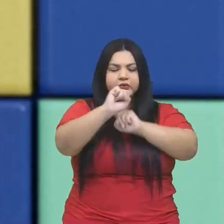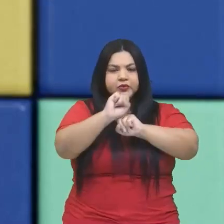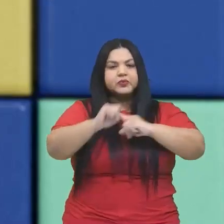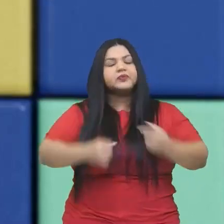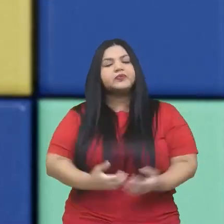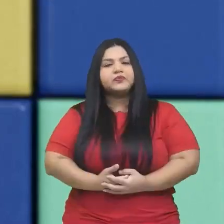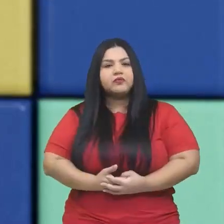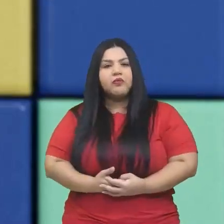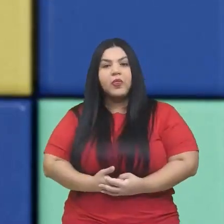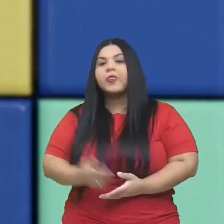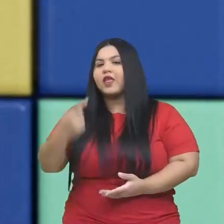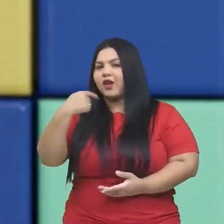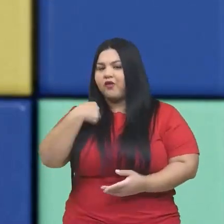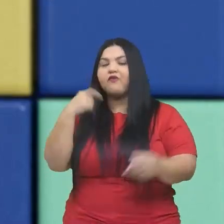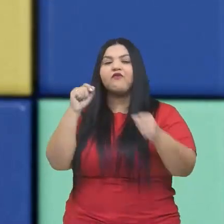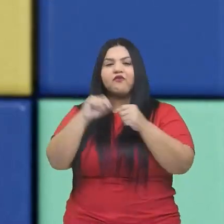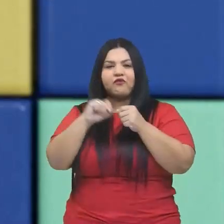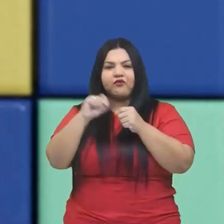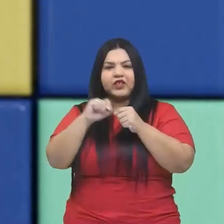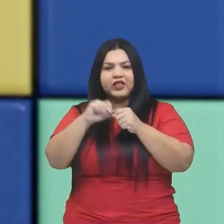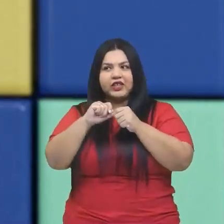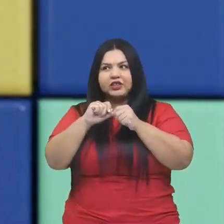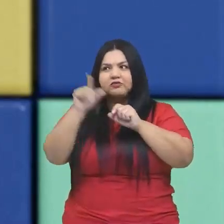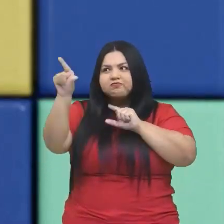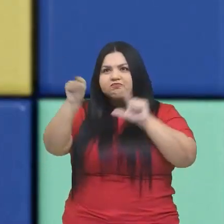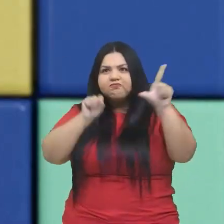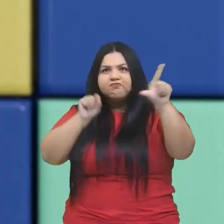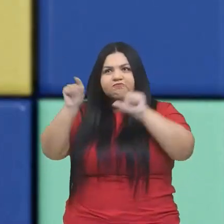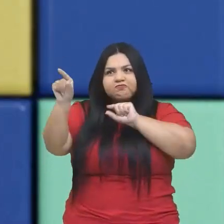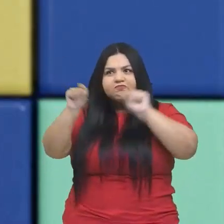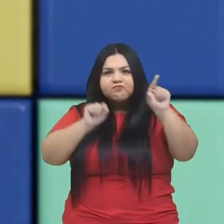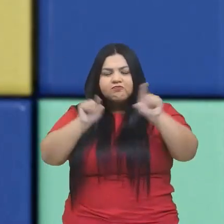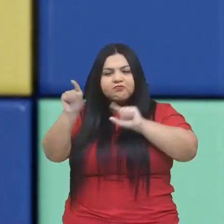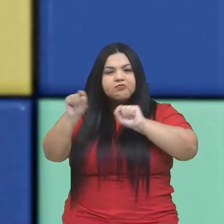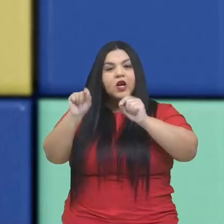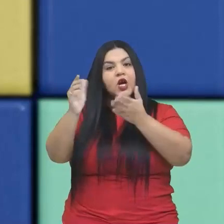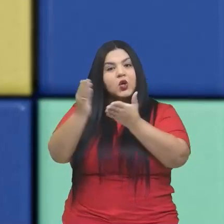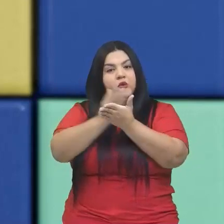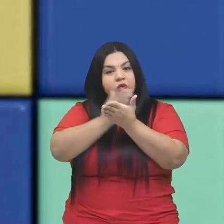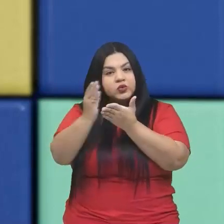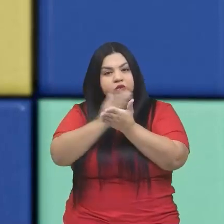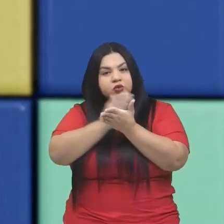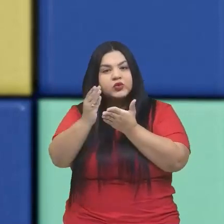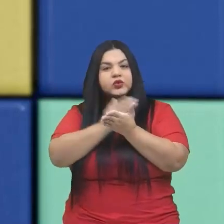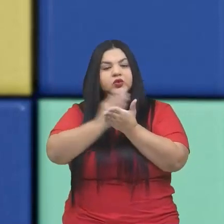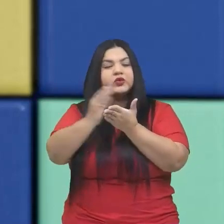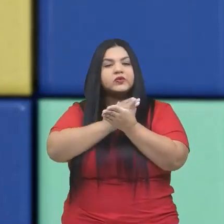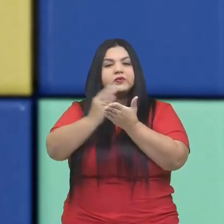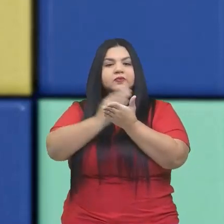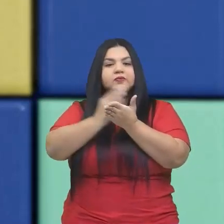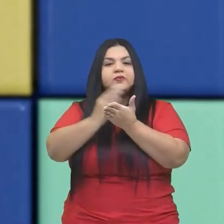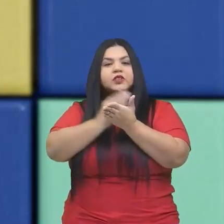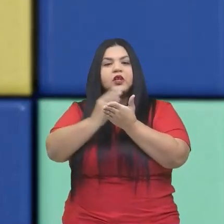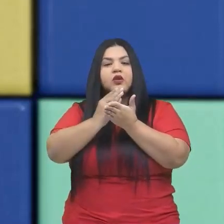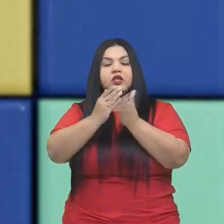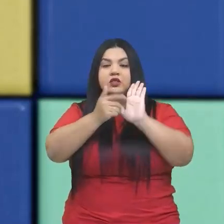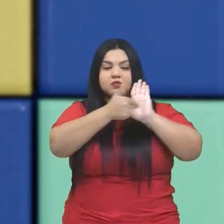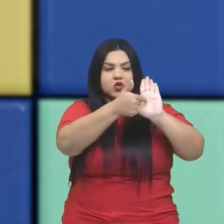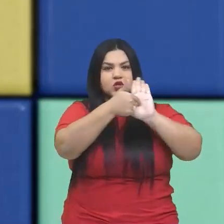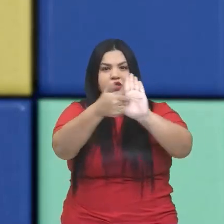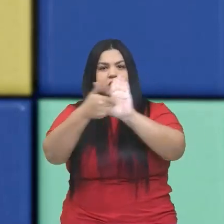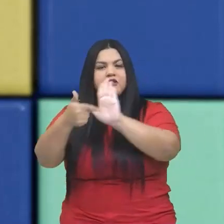só, eu fiz aqui um filtro, né, e selecionei algumas exposições,